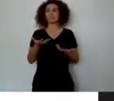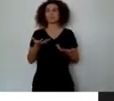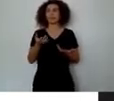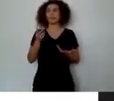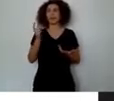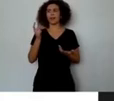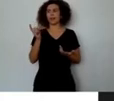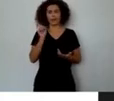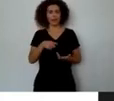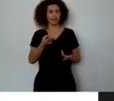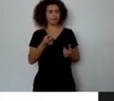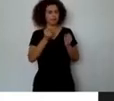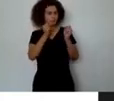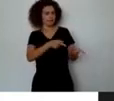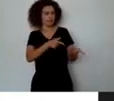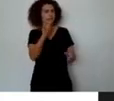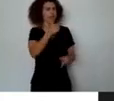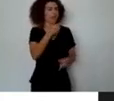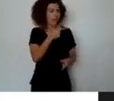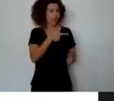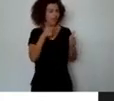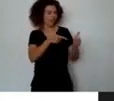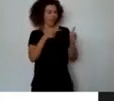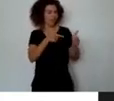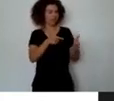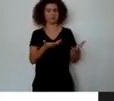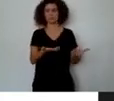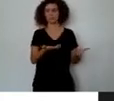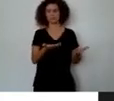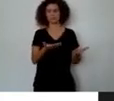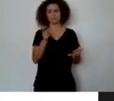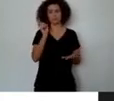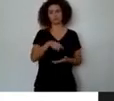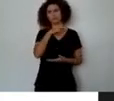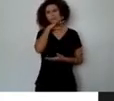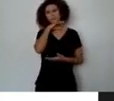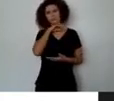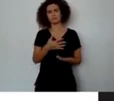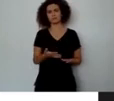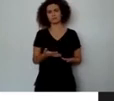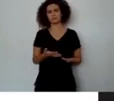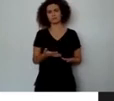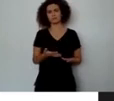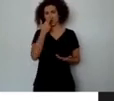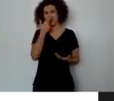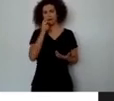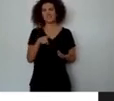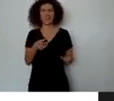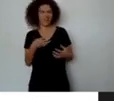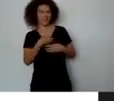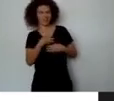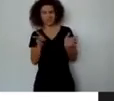discurso, isso é muito prejudicial e é abrandado, né, pela simpatia do brasileiro,